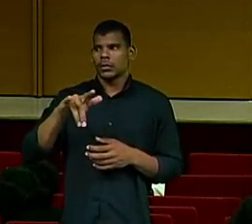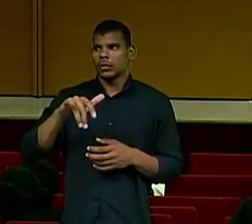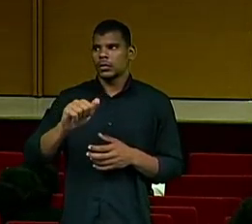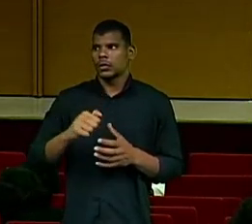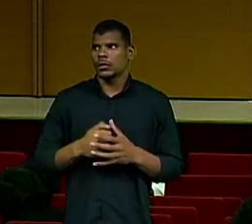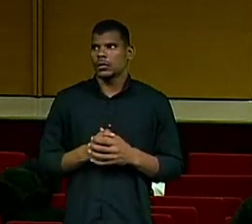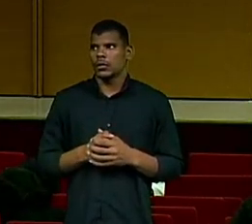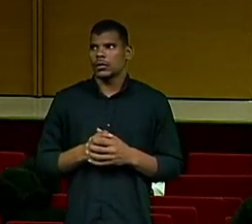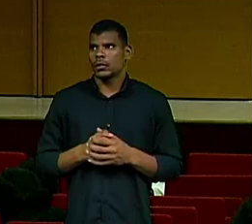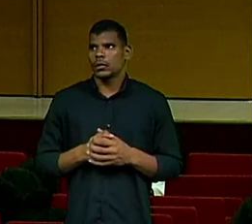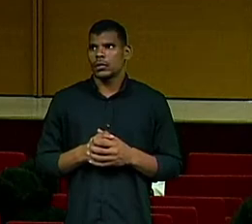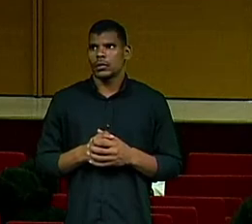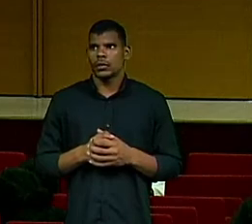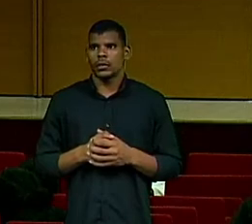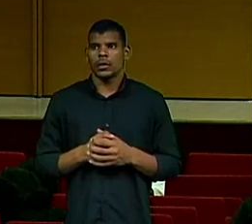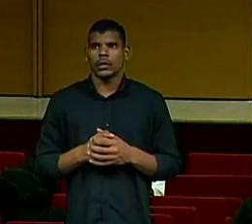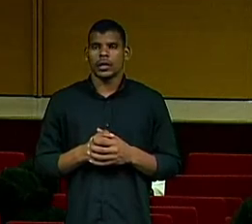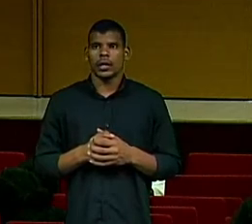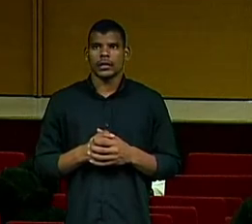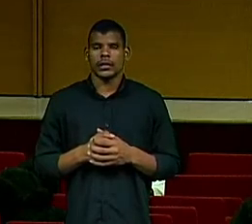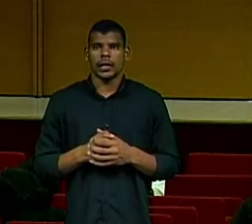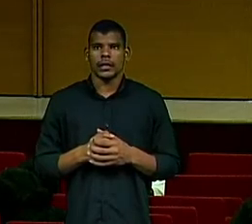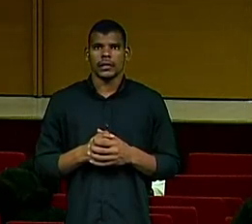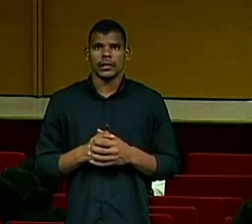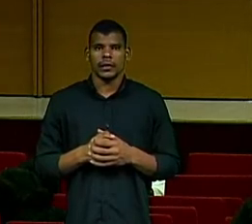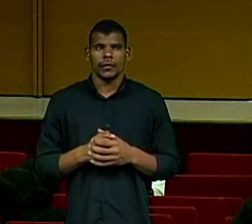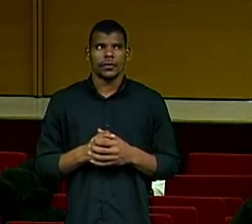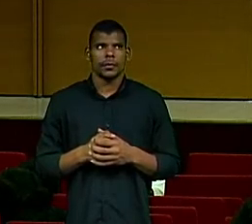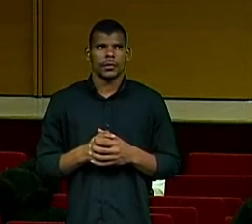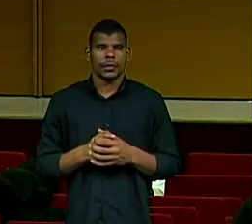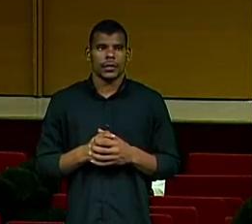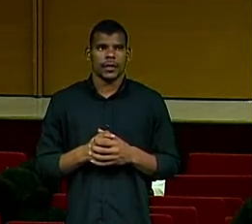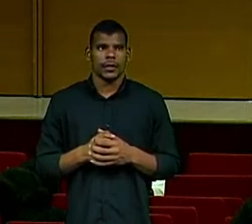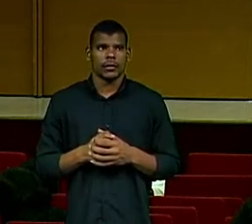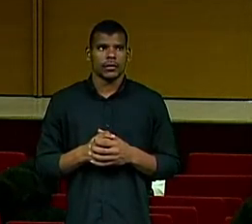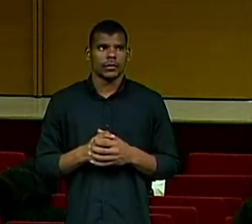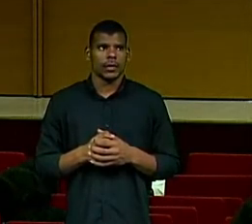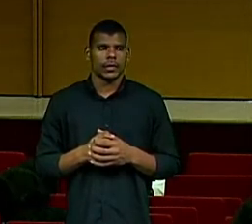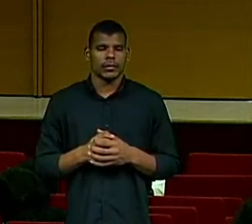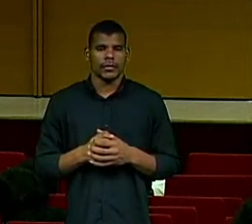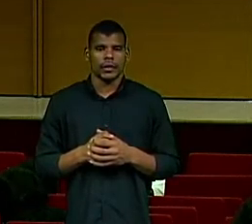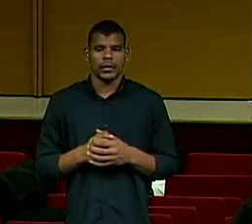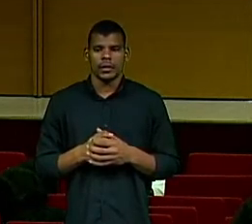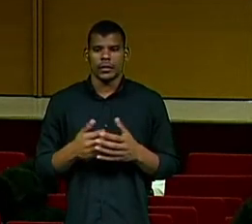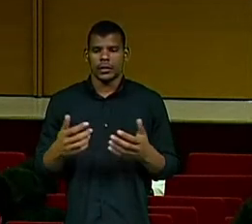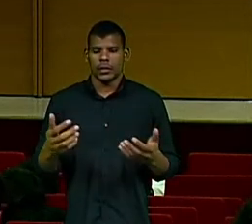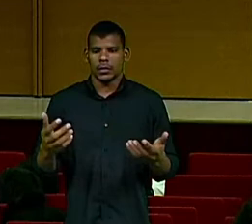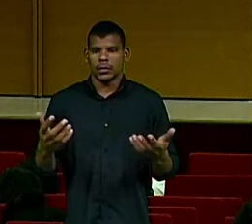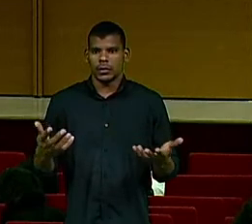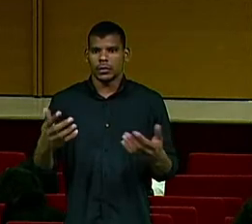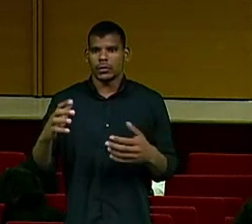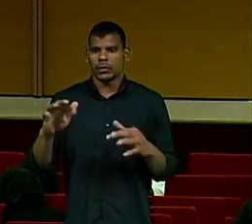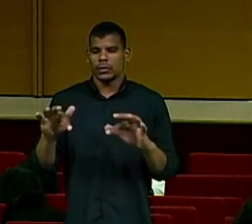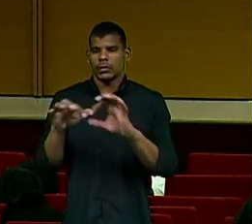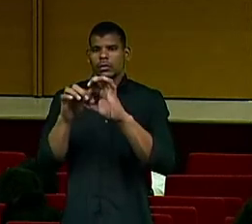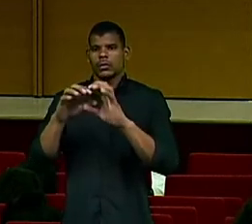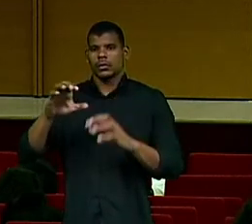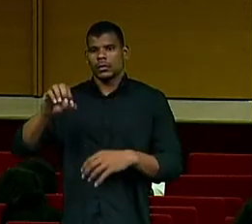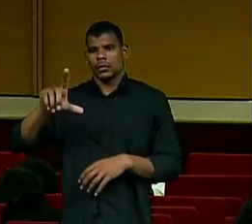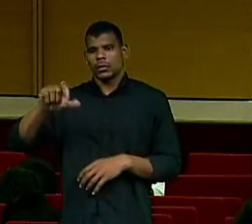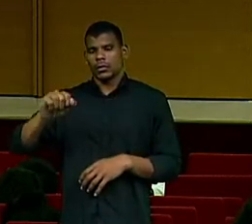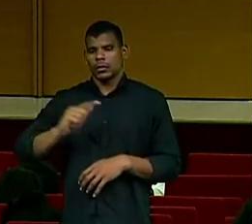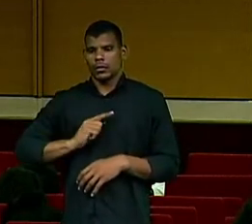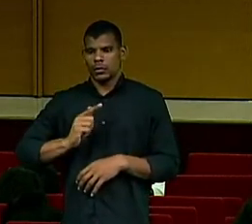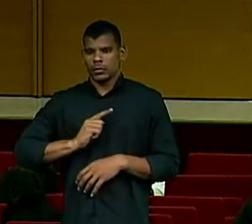corta exatamente o gene do meu interesse eu tenho uma enzima que serve também de cola de durex